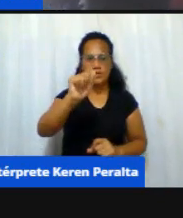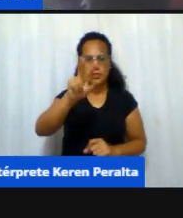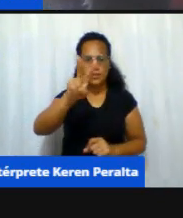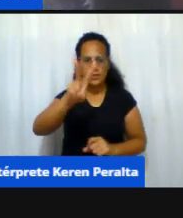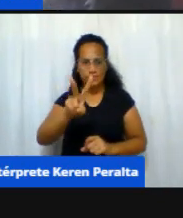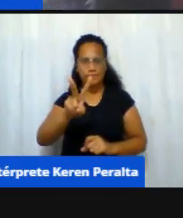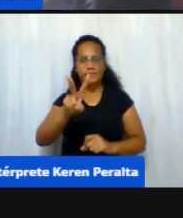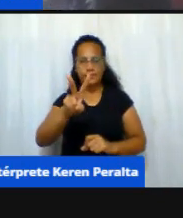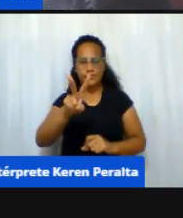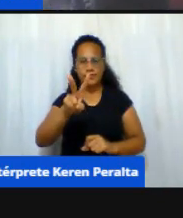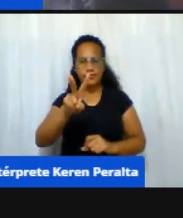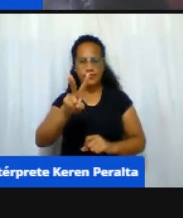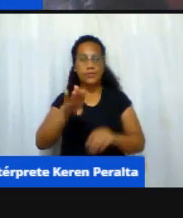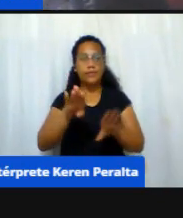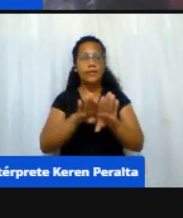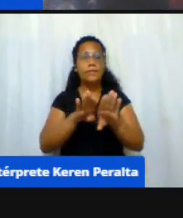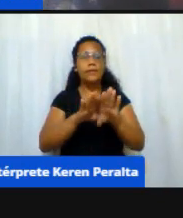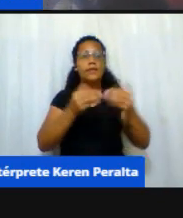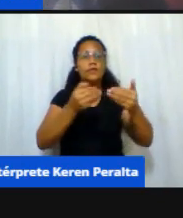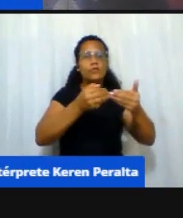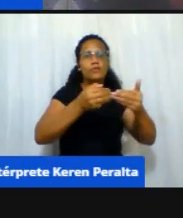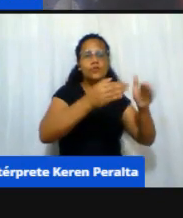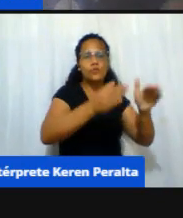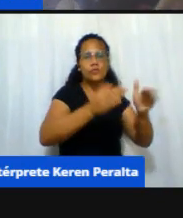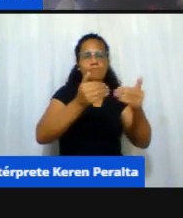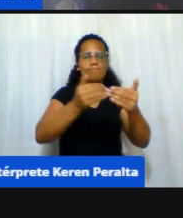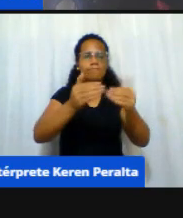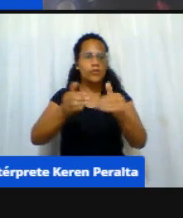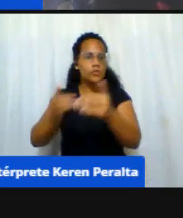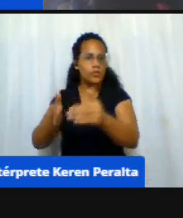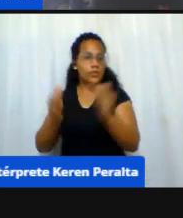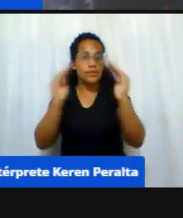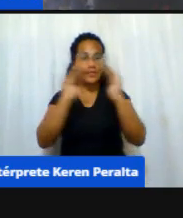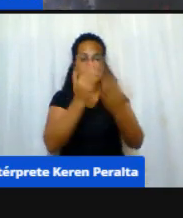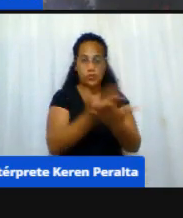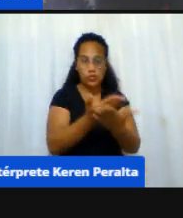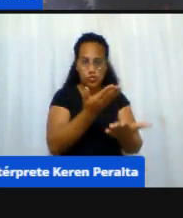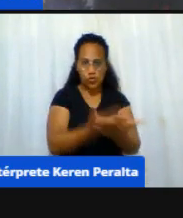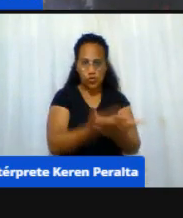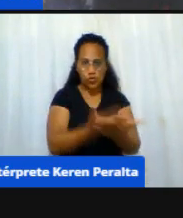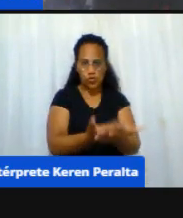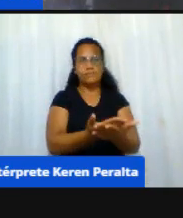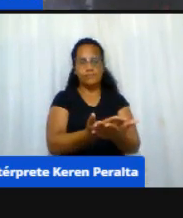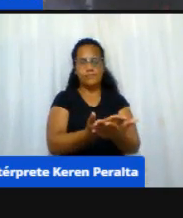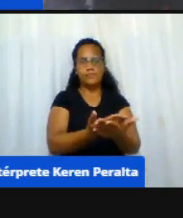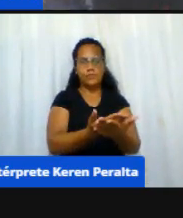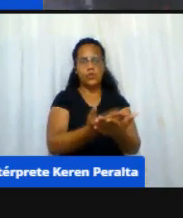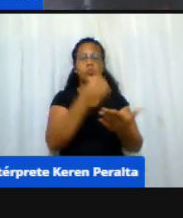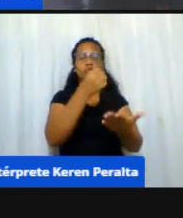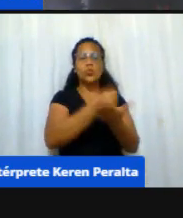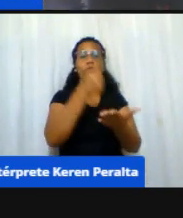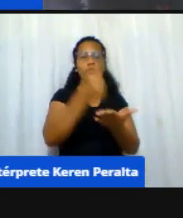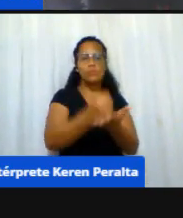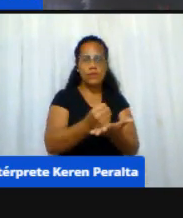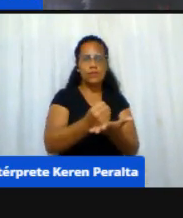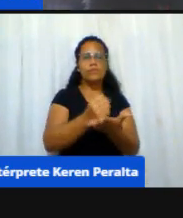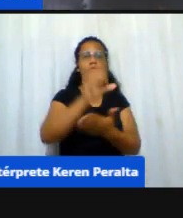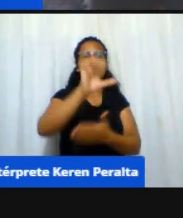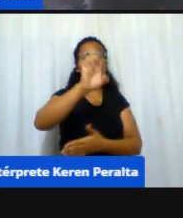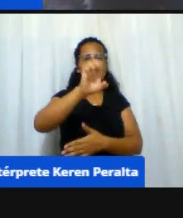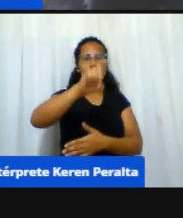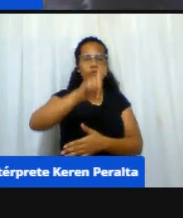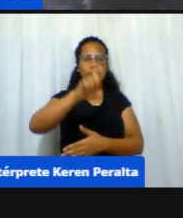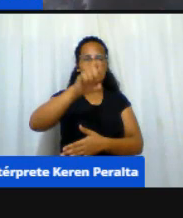disponibilizará para as escolas um arquivo Excel para uso facultativo do professor que se interessar